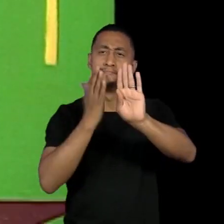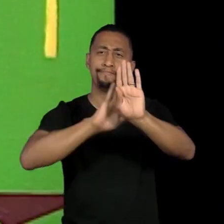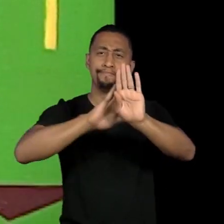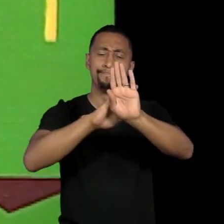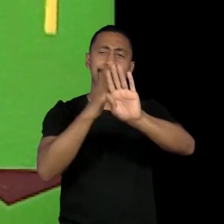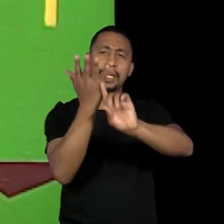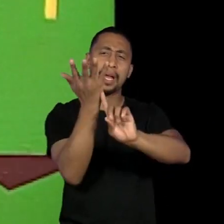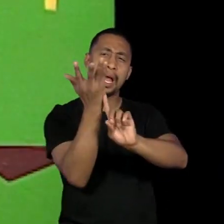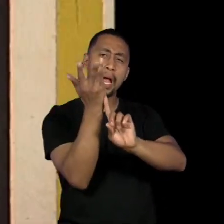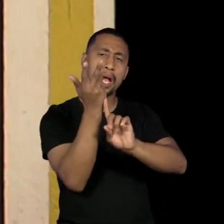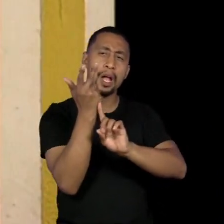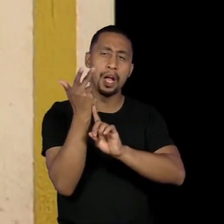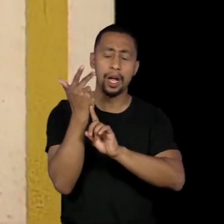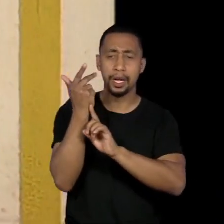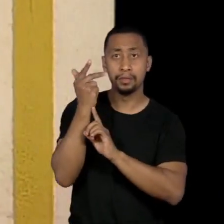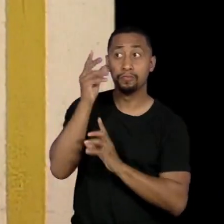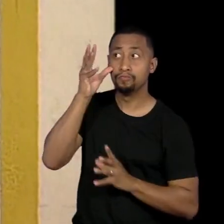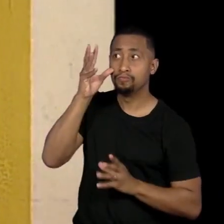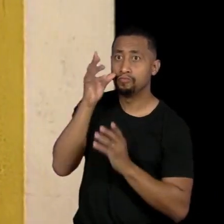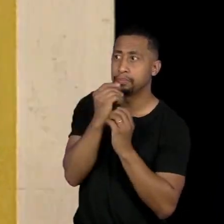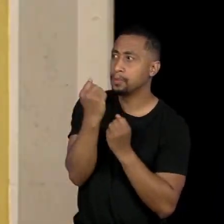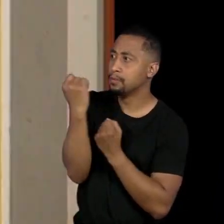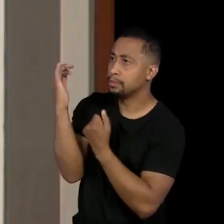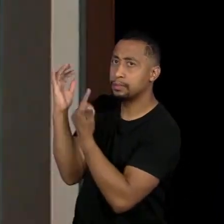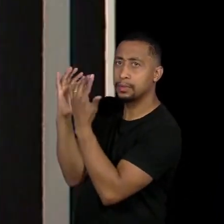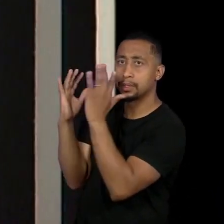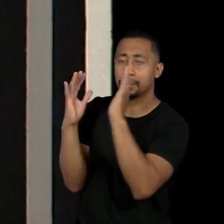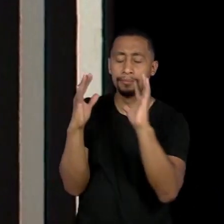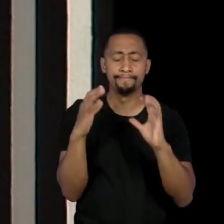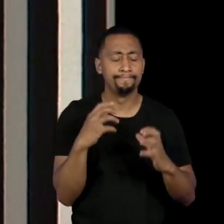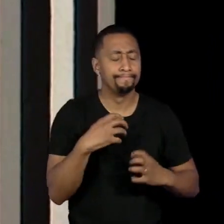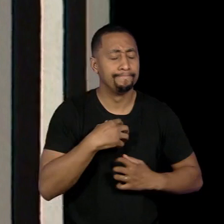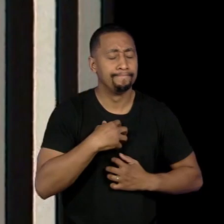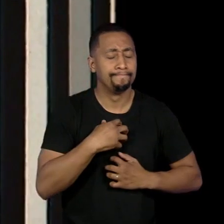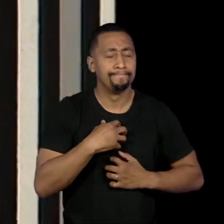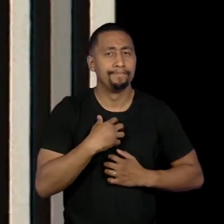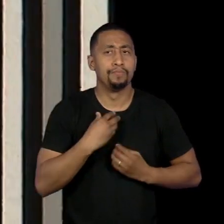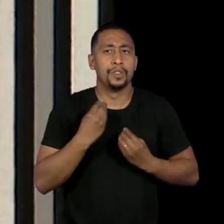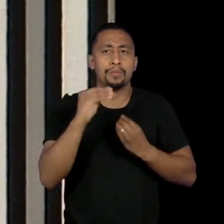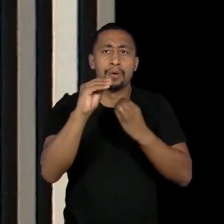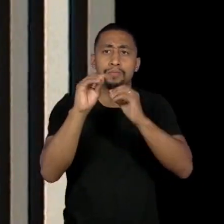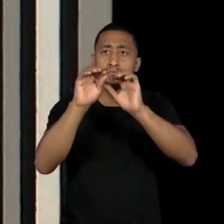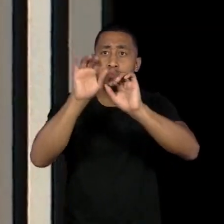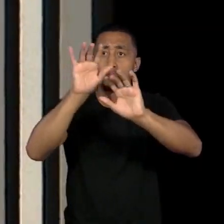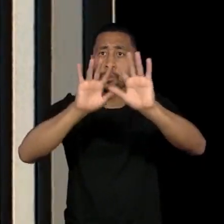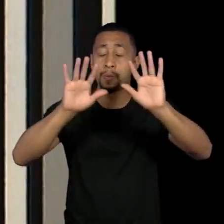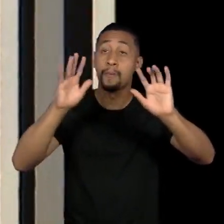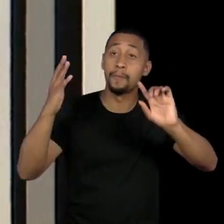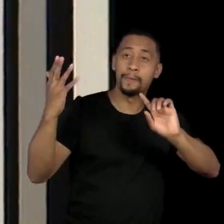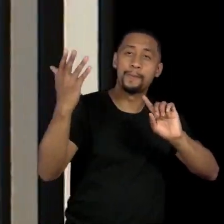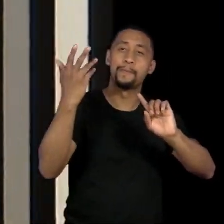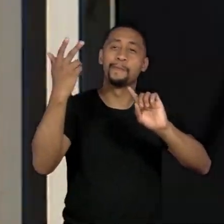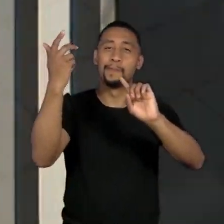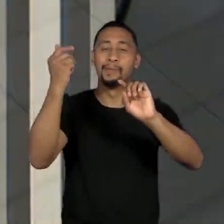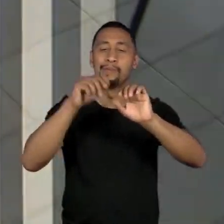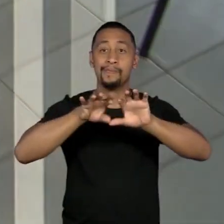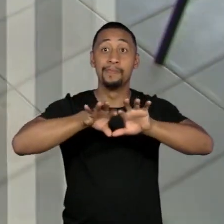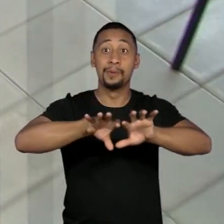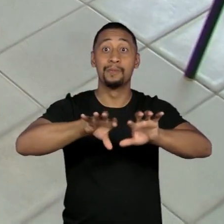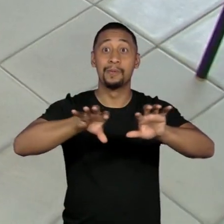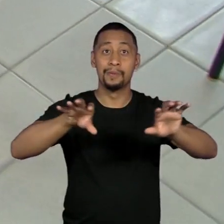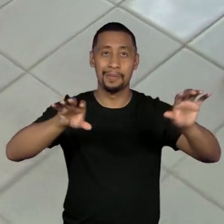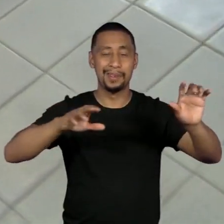abstrata, à representação da natureza e ao sentimentalismo. Essa Essa forma de expressão influenciou as